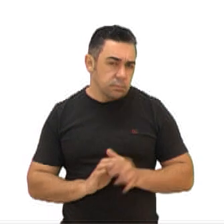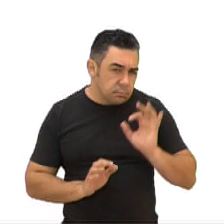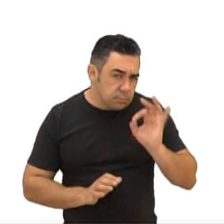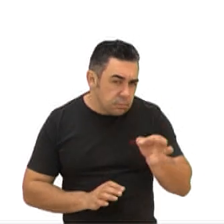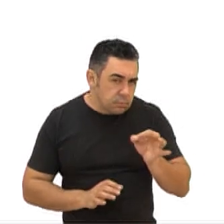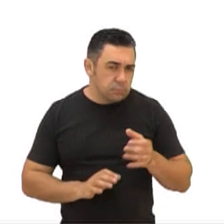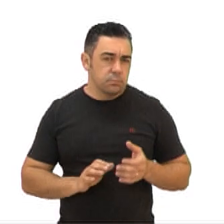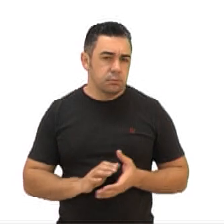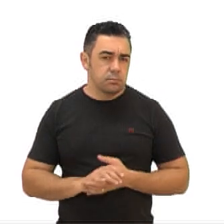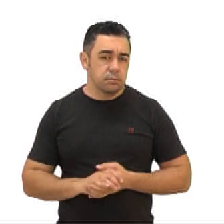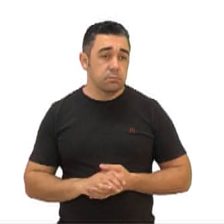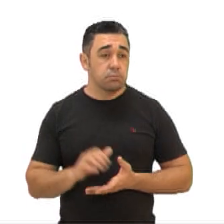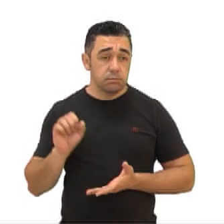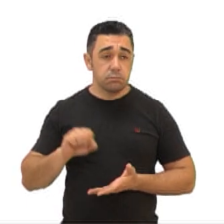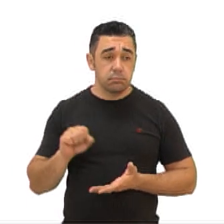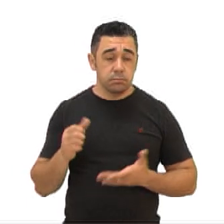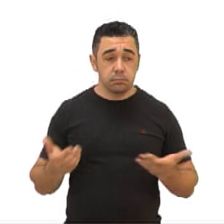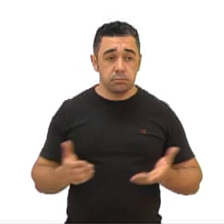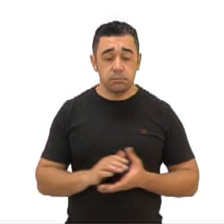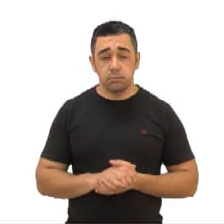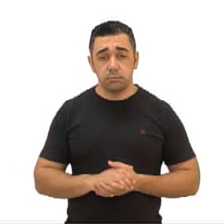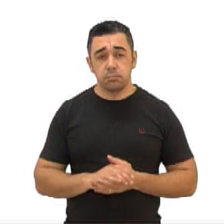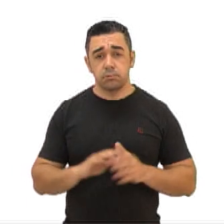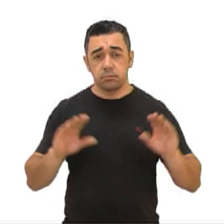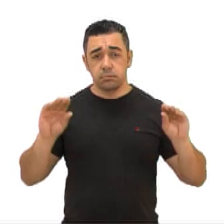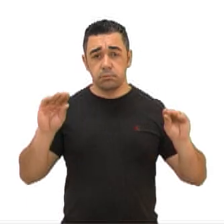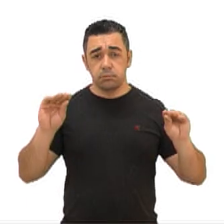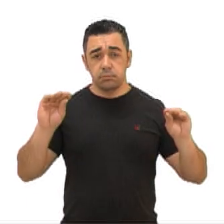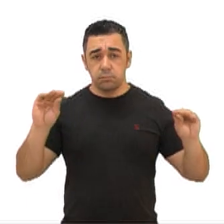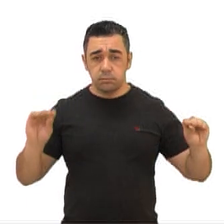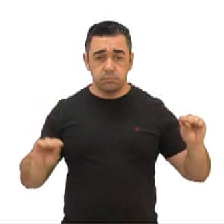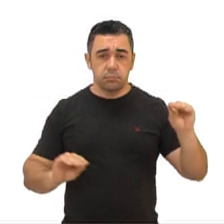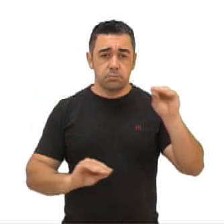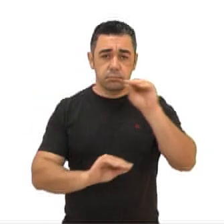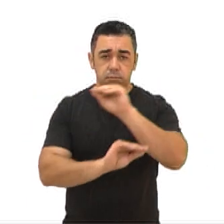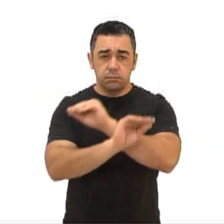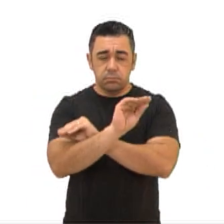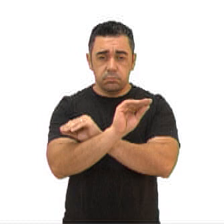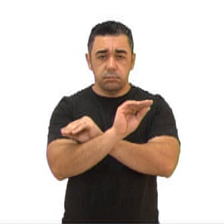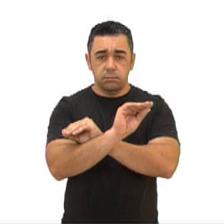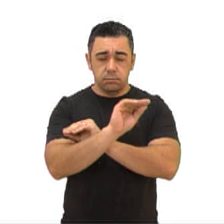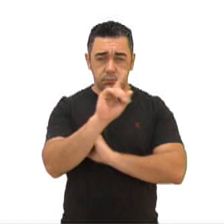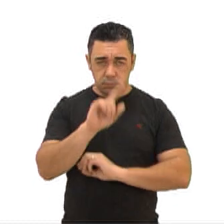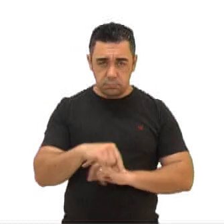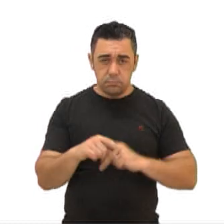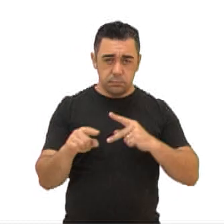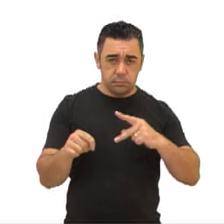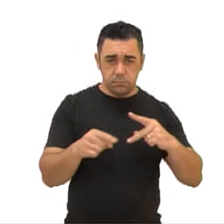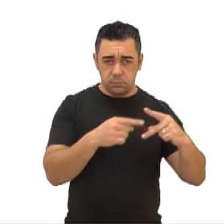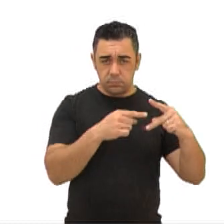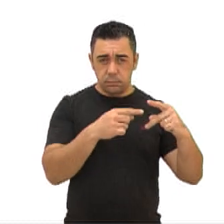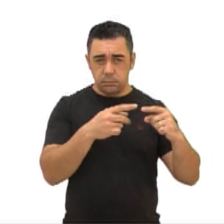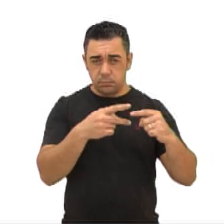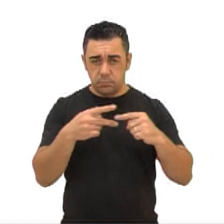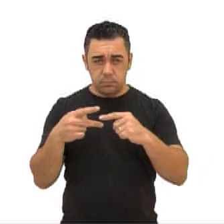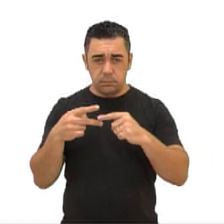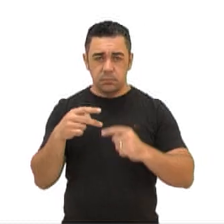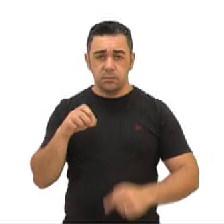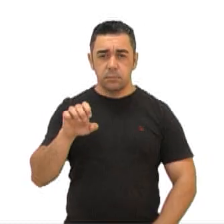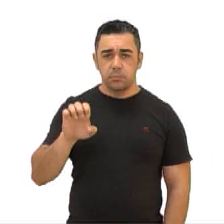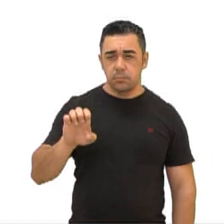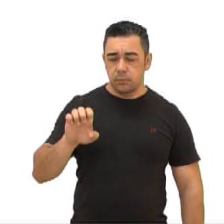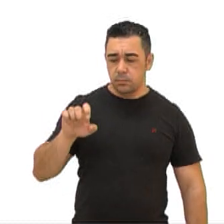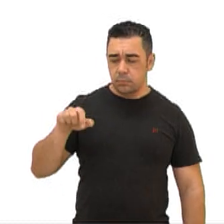acertei ou não? Veja só. Observe que menos 8 igual a x mais 3,